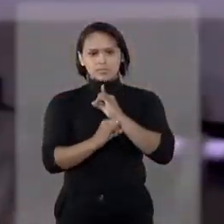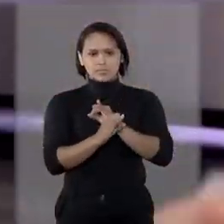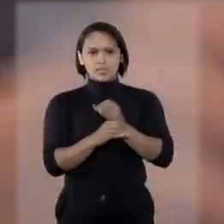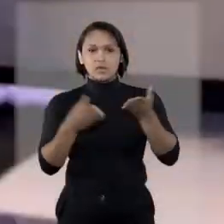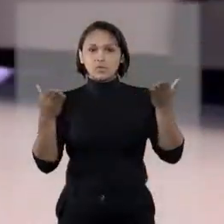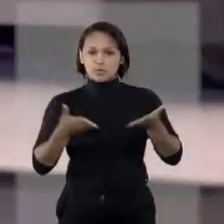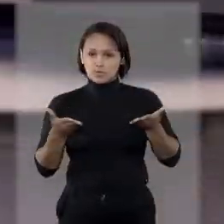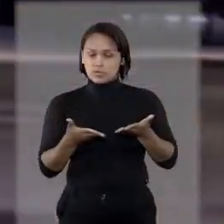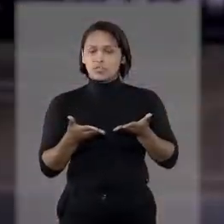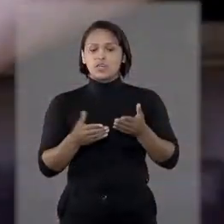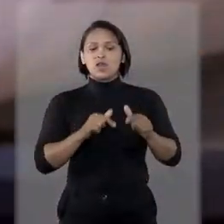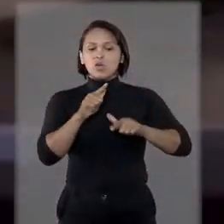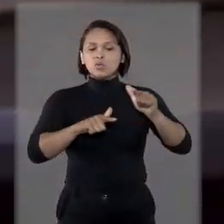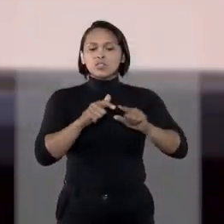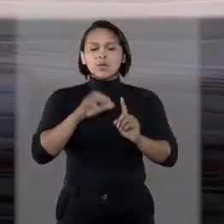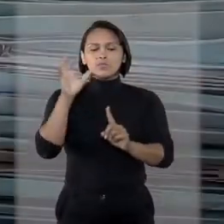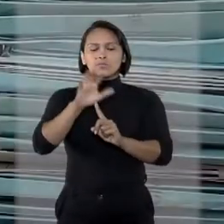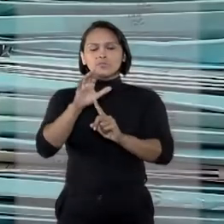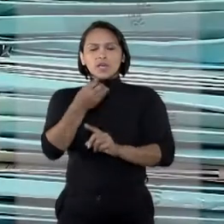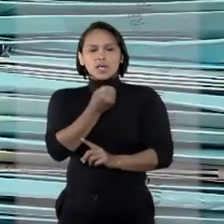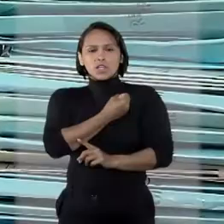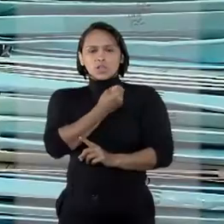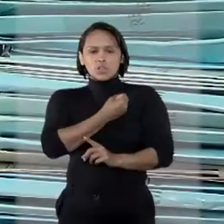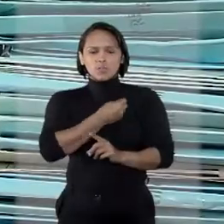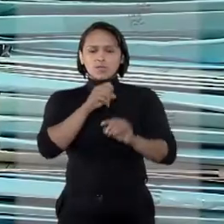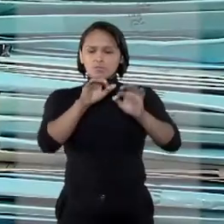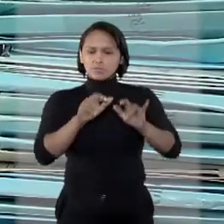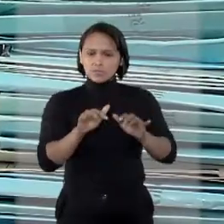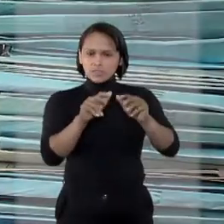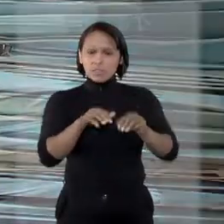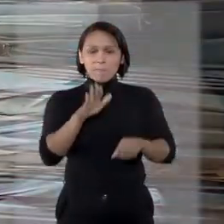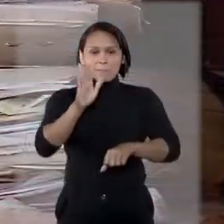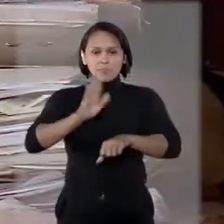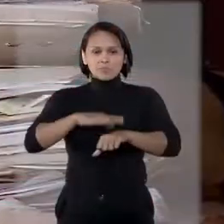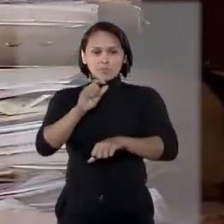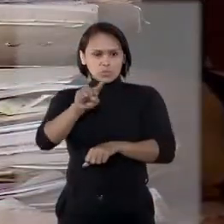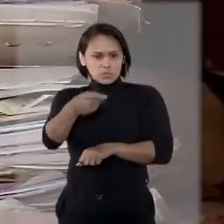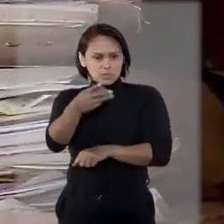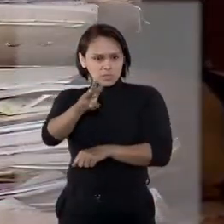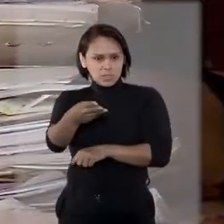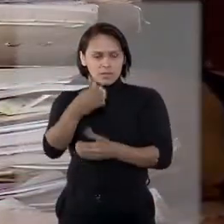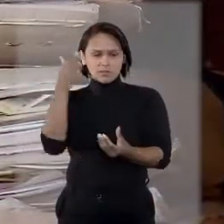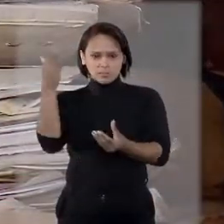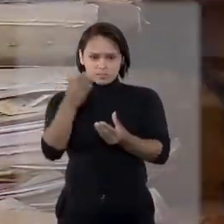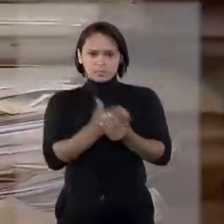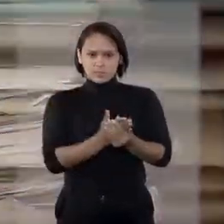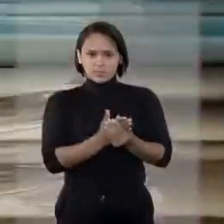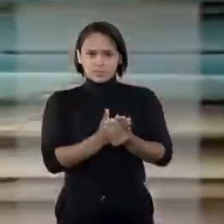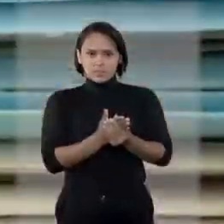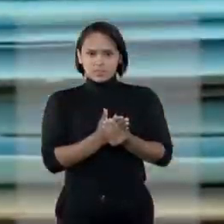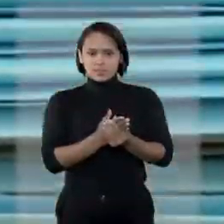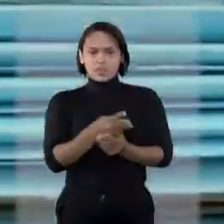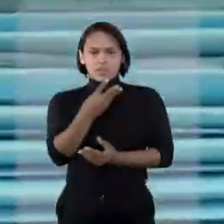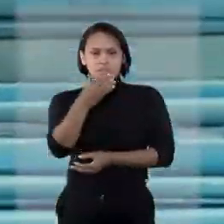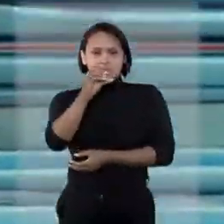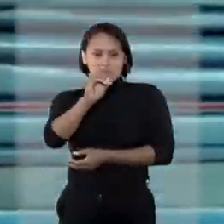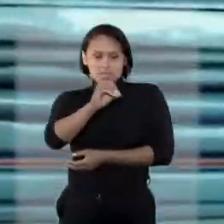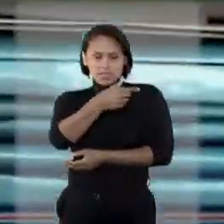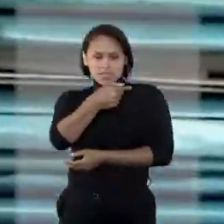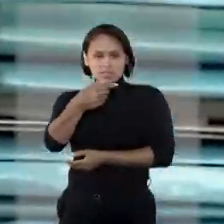eletrônico. Desempenho que se reflete em números. Já foram digitalizados mais de um milhão de processos. Quase